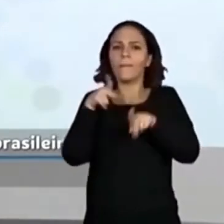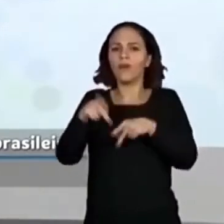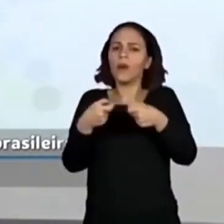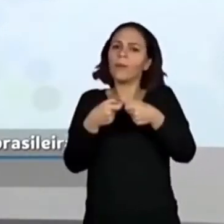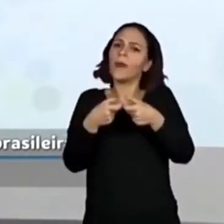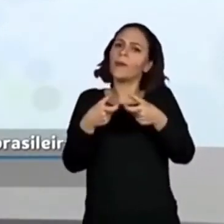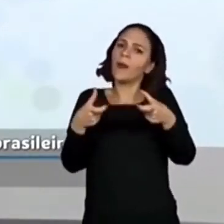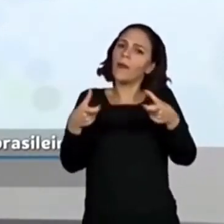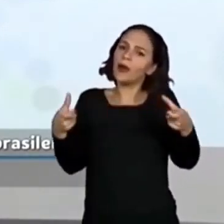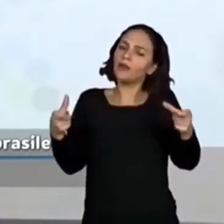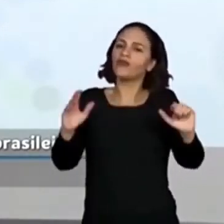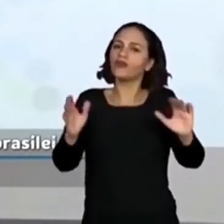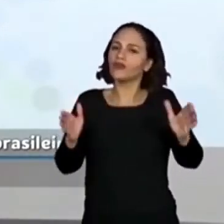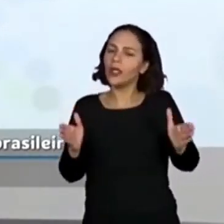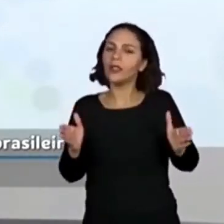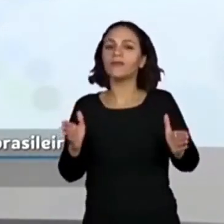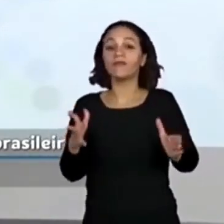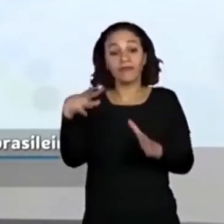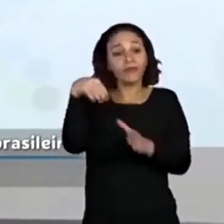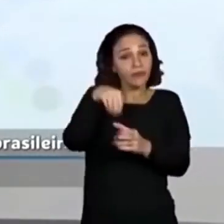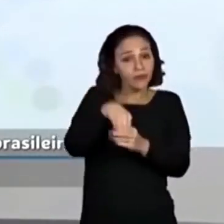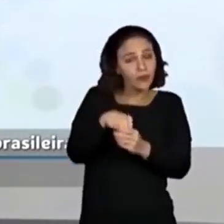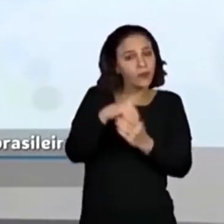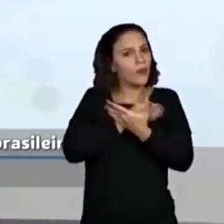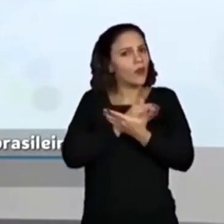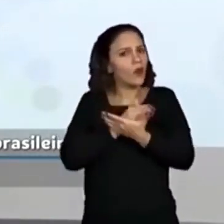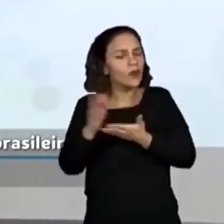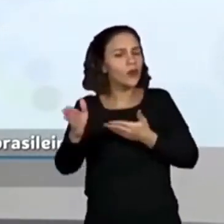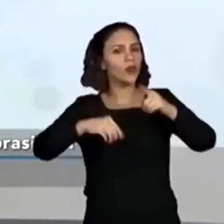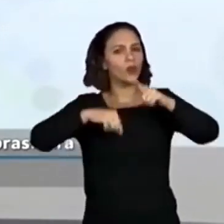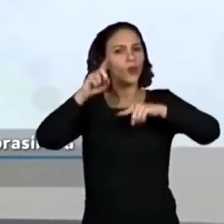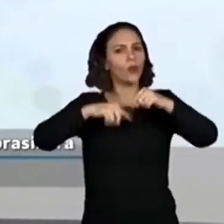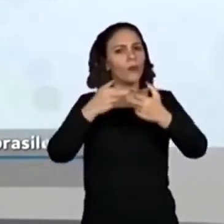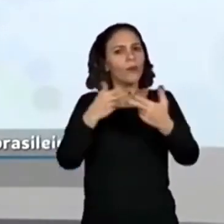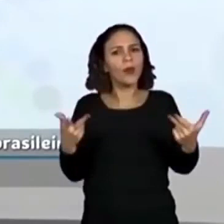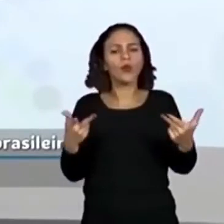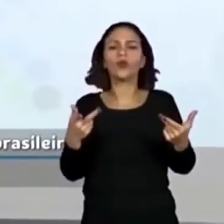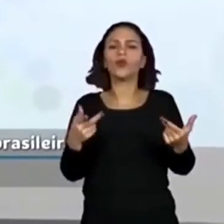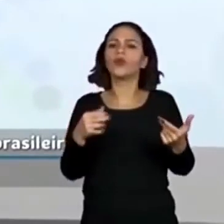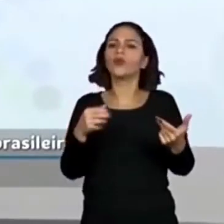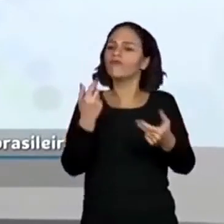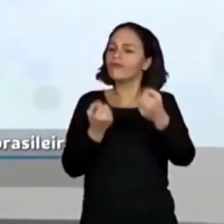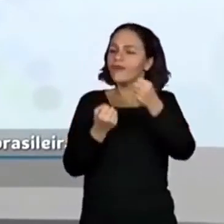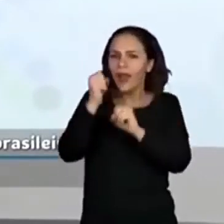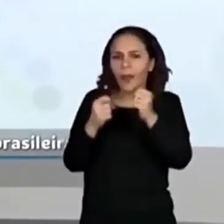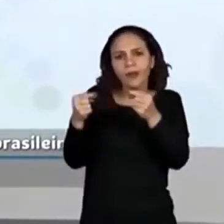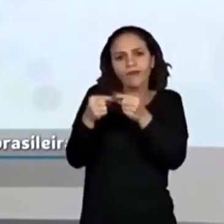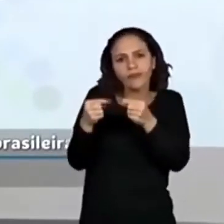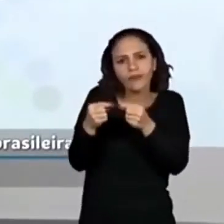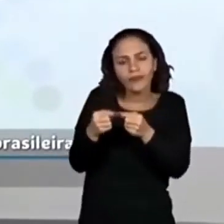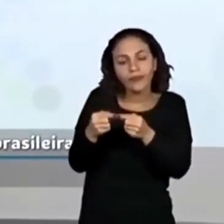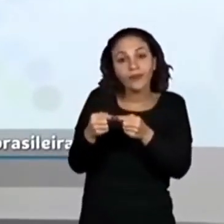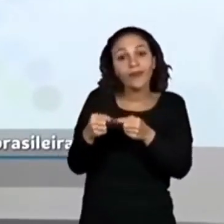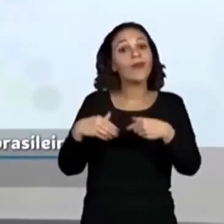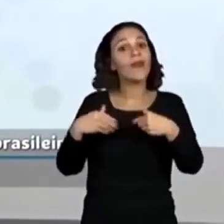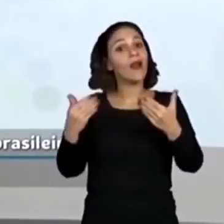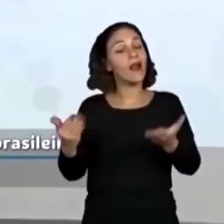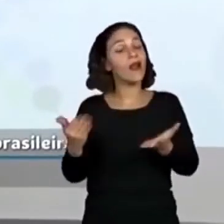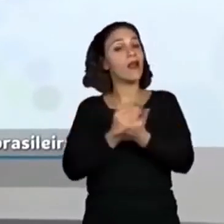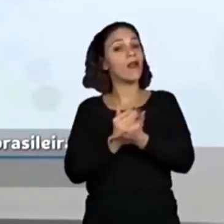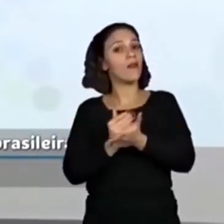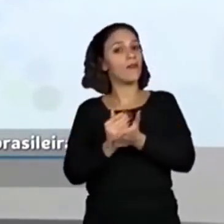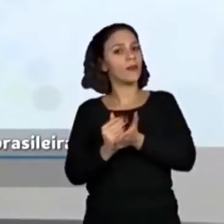tinha necessidades internas de produtos manufaturados, e a partir daí, o